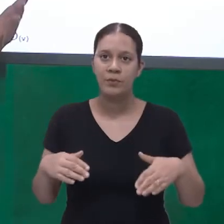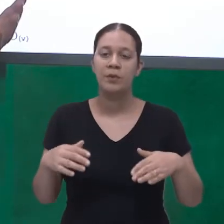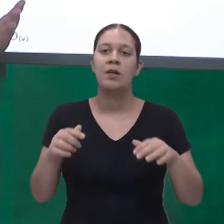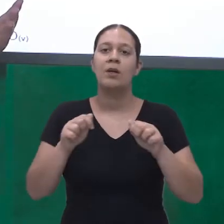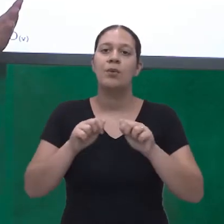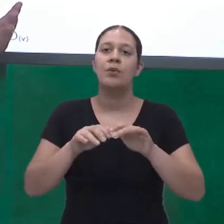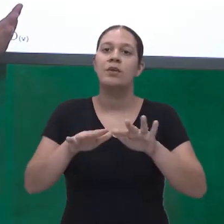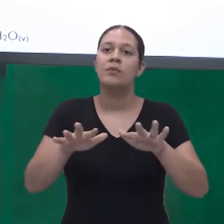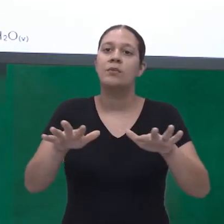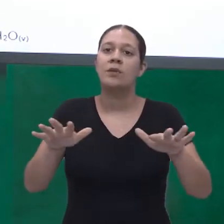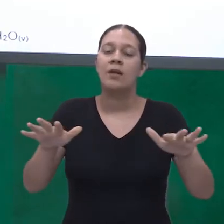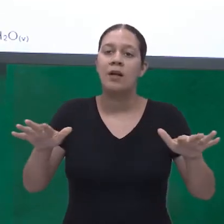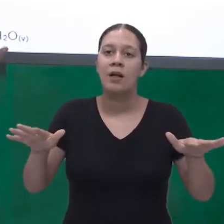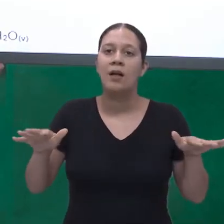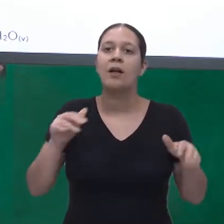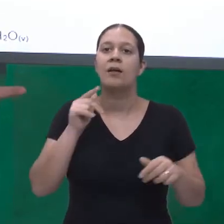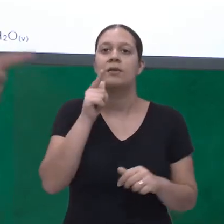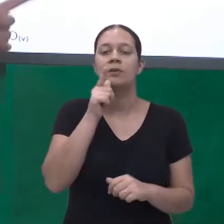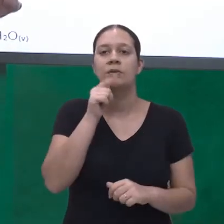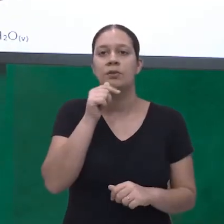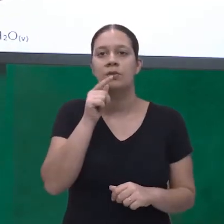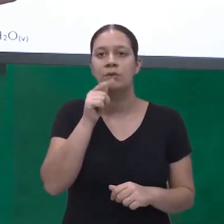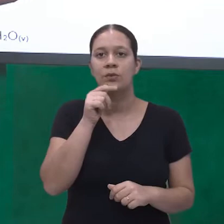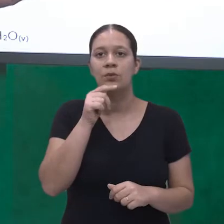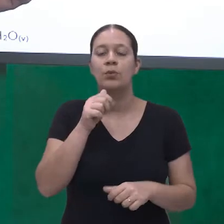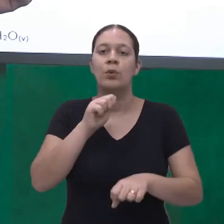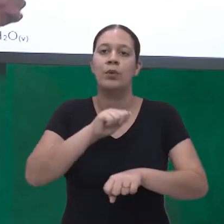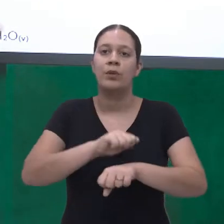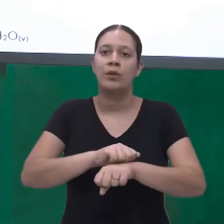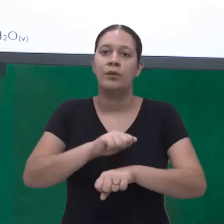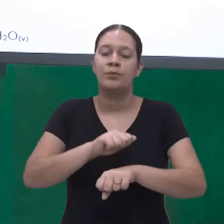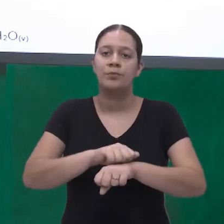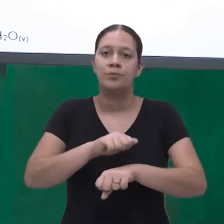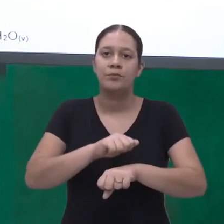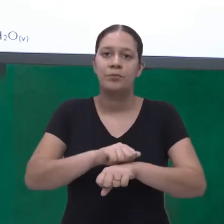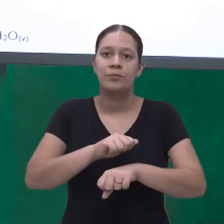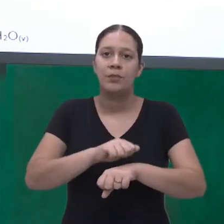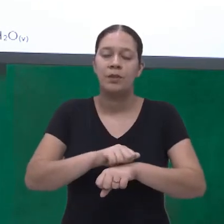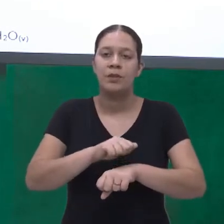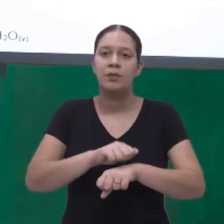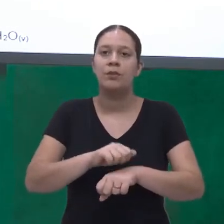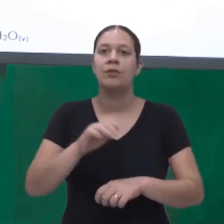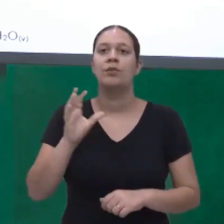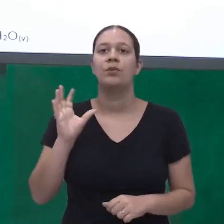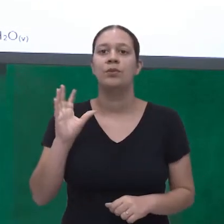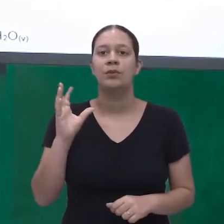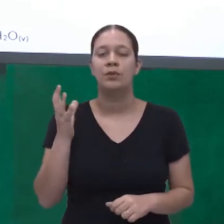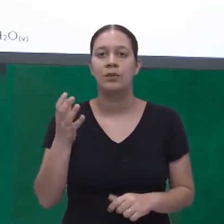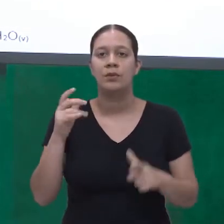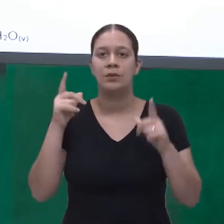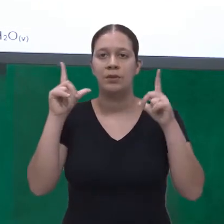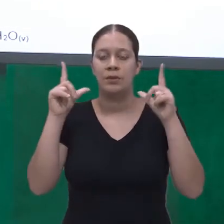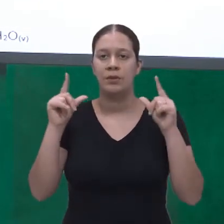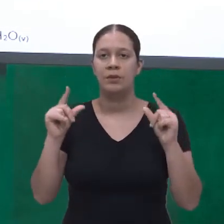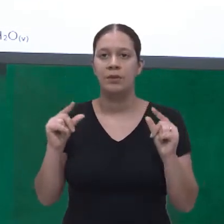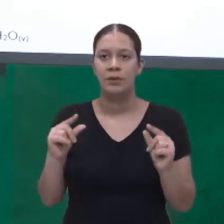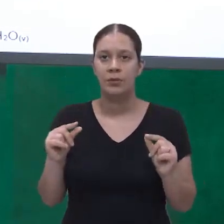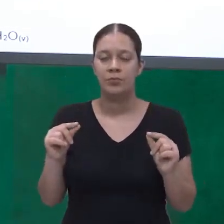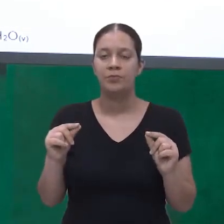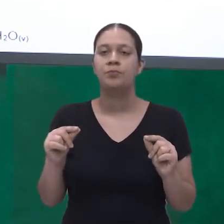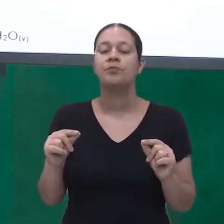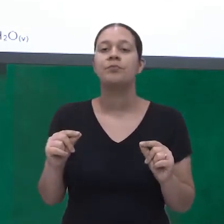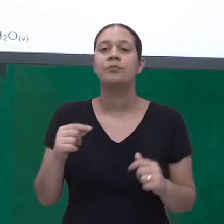é espalhado em água, dissolvido em água, para sólido, indica que está acontecendo diminuição de